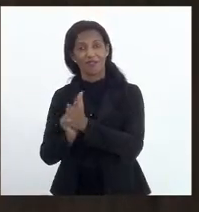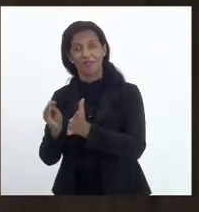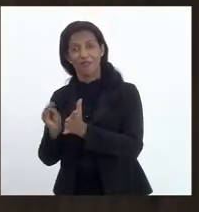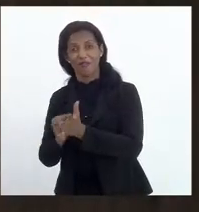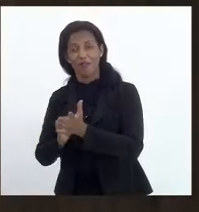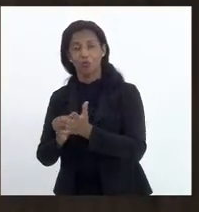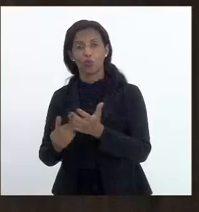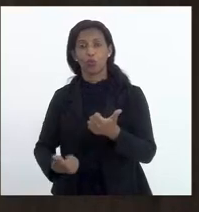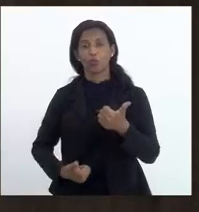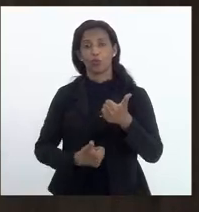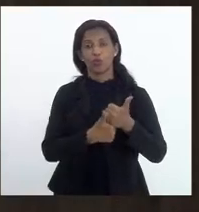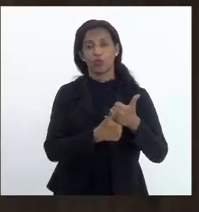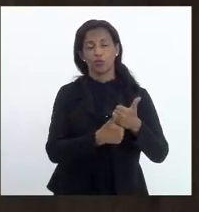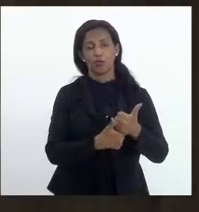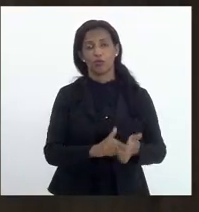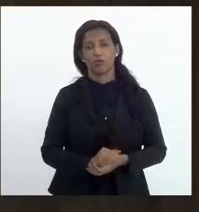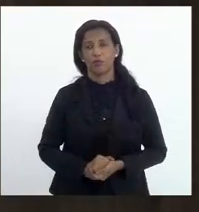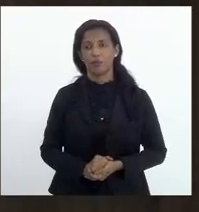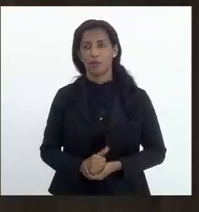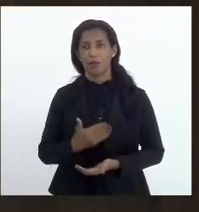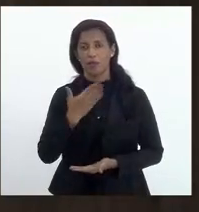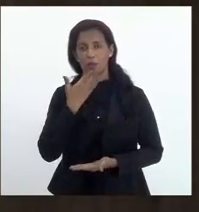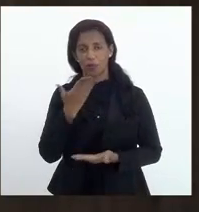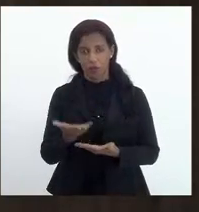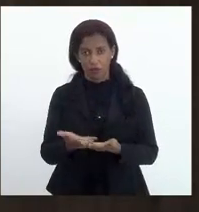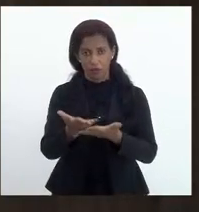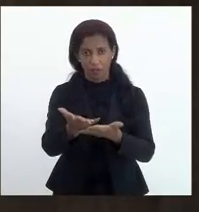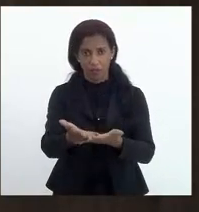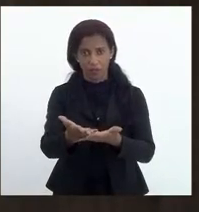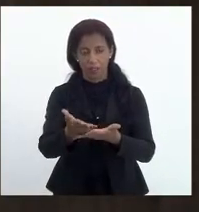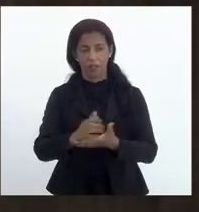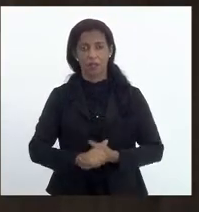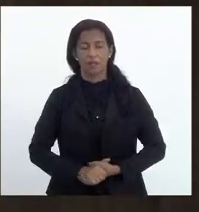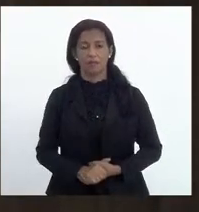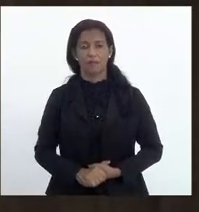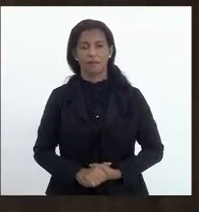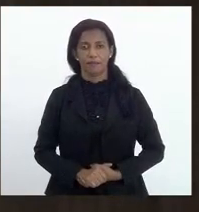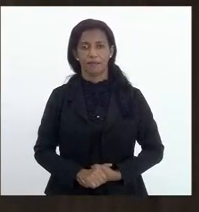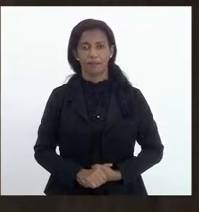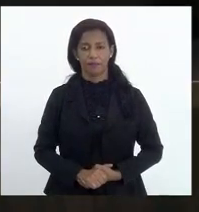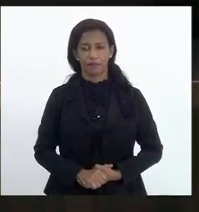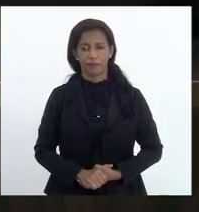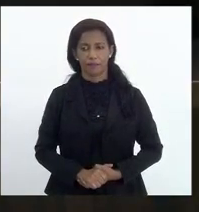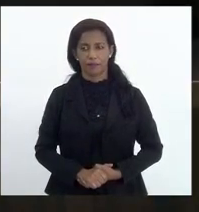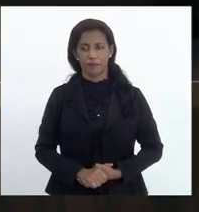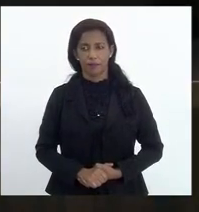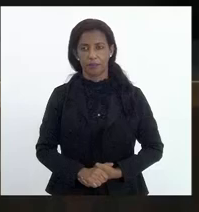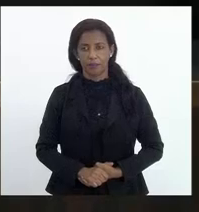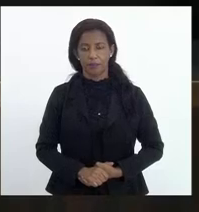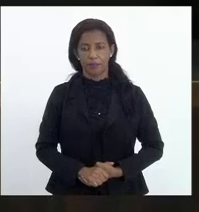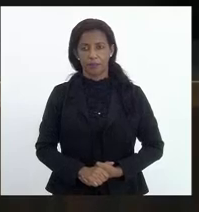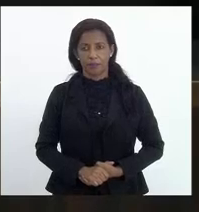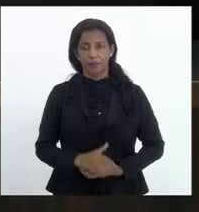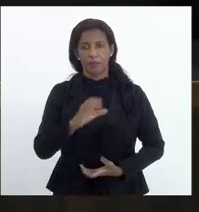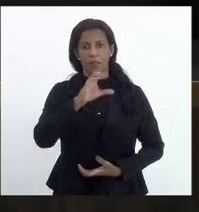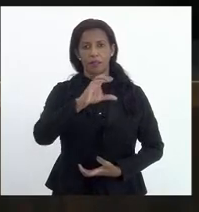por substitutivo, e pedindo a Vossa Excelência forma final de redação. Pela